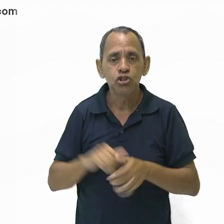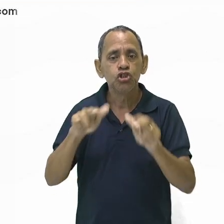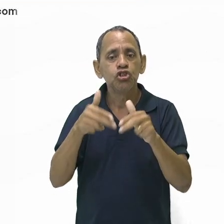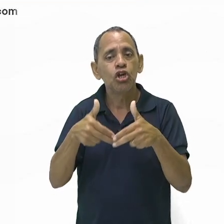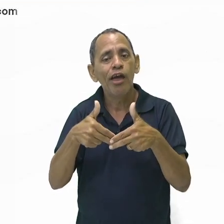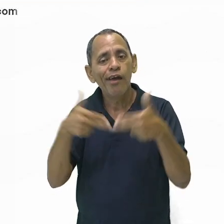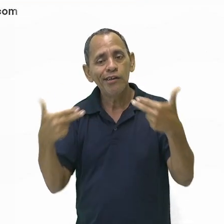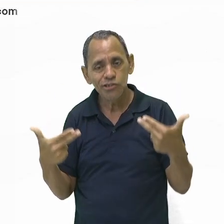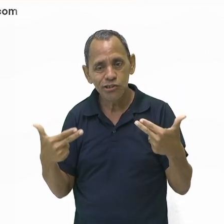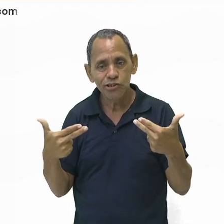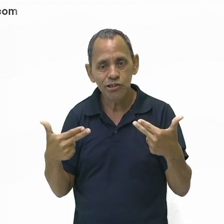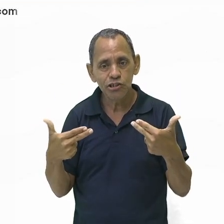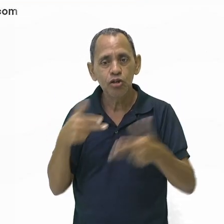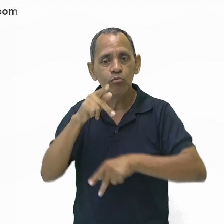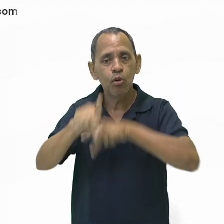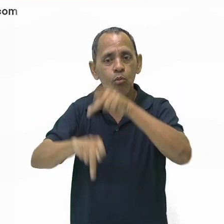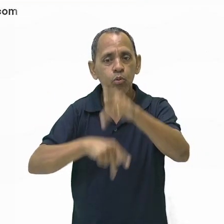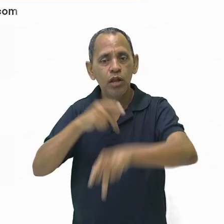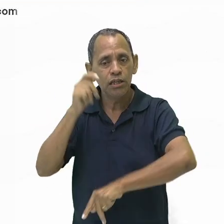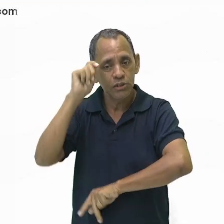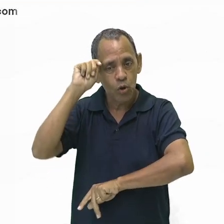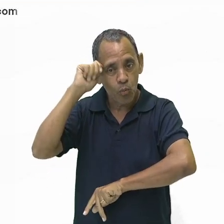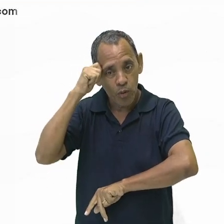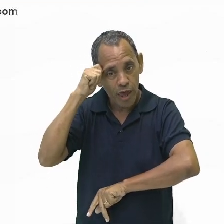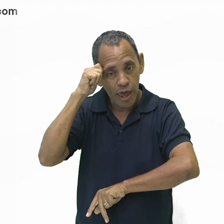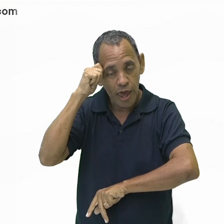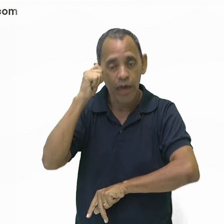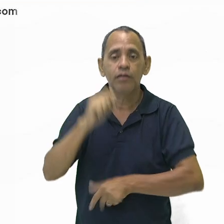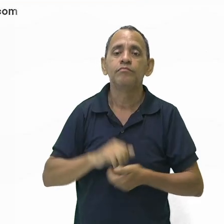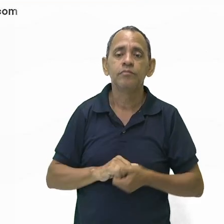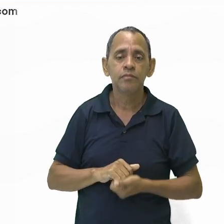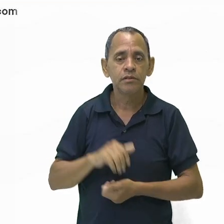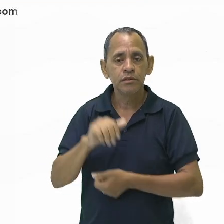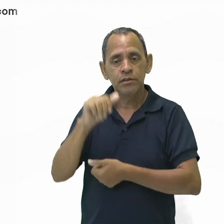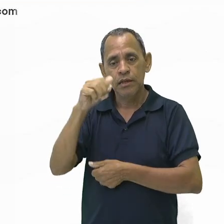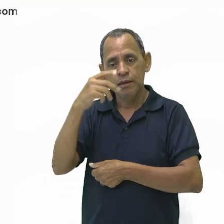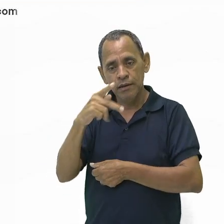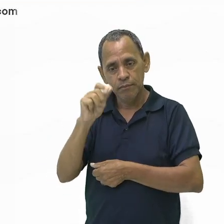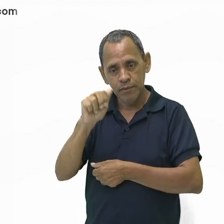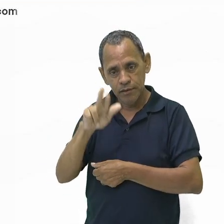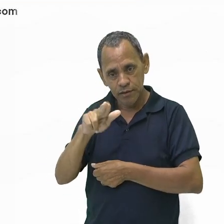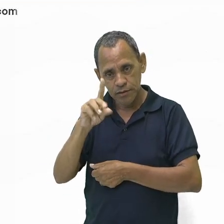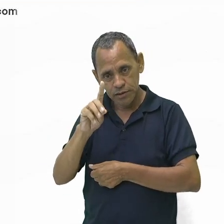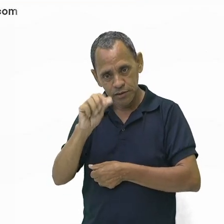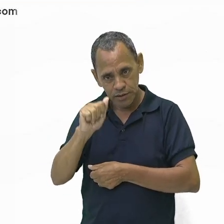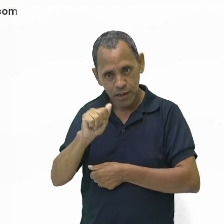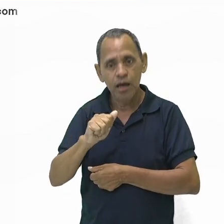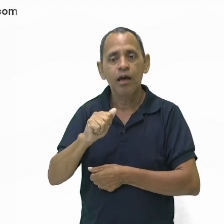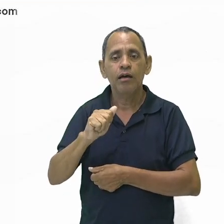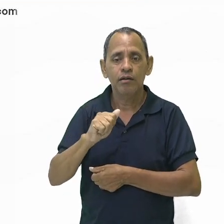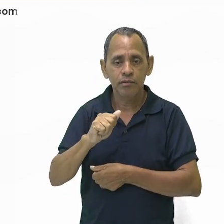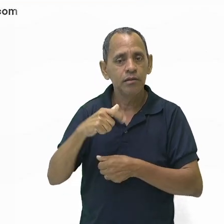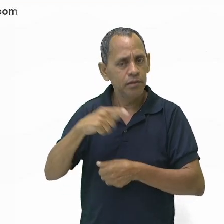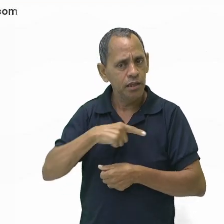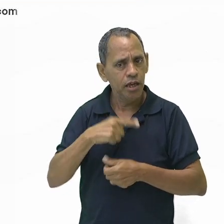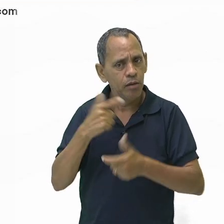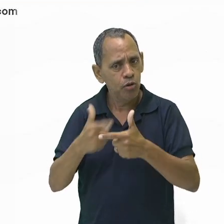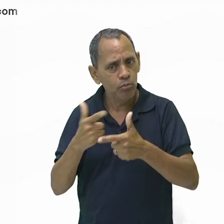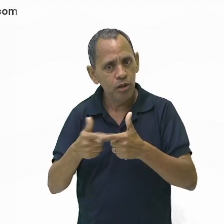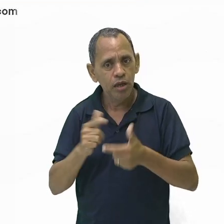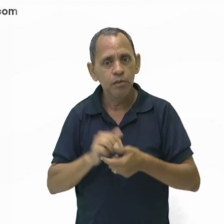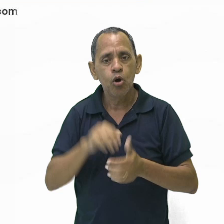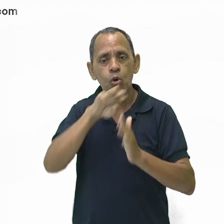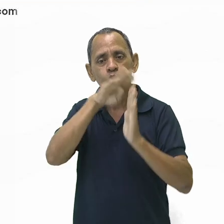etnias, né? A população preta, a população parda, ela tem menor renda atualmente. Quando a gente olha, por exemplo, níveis